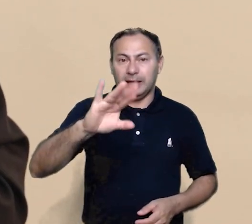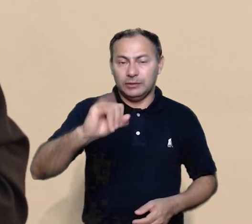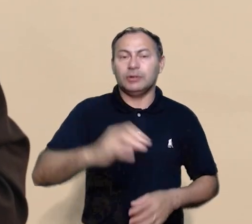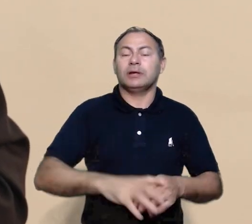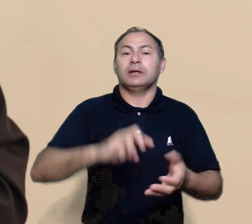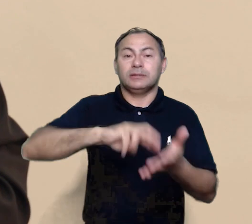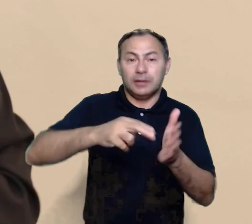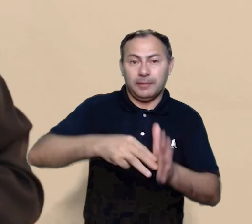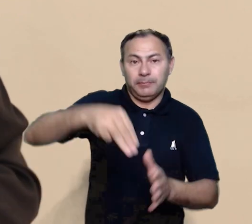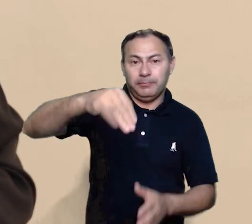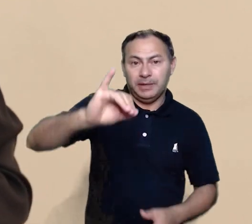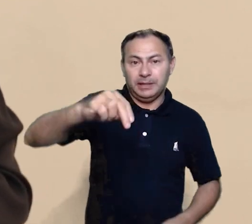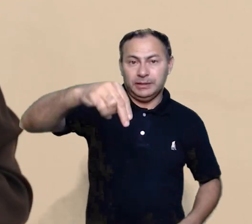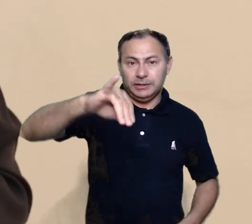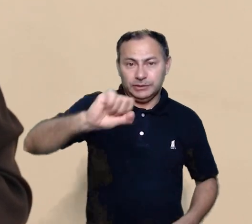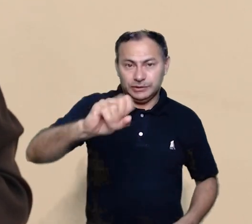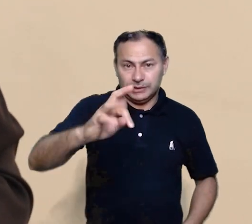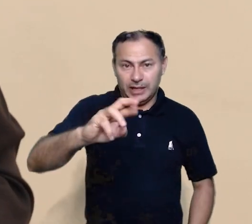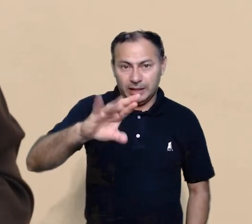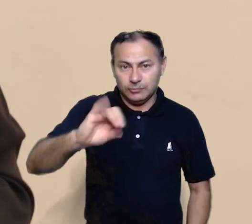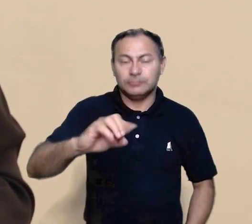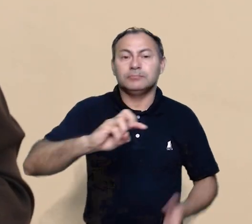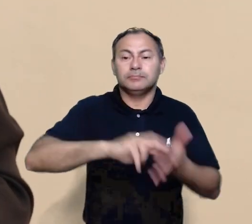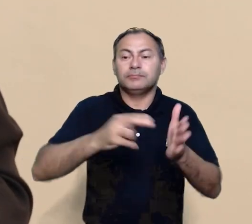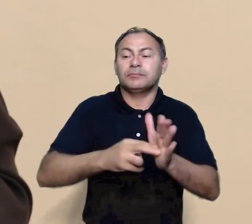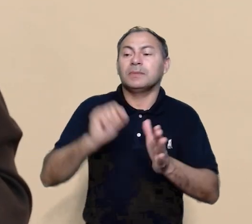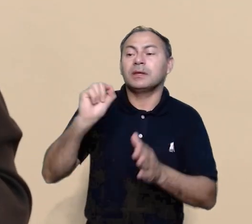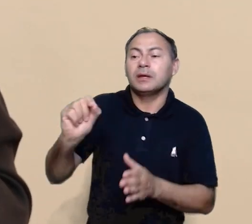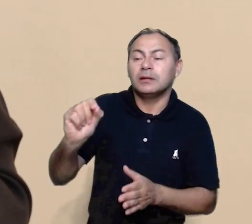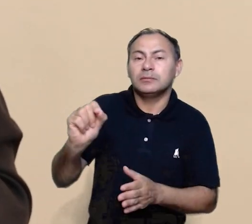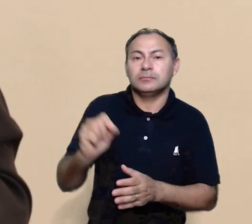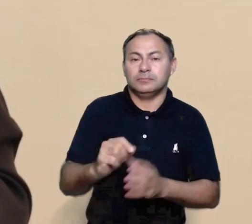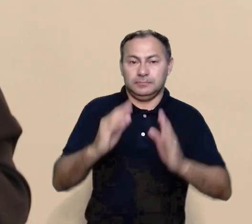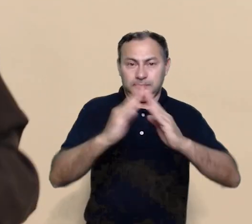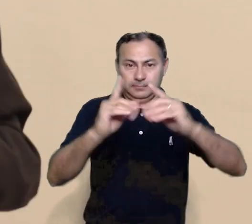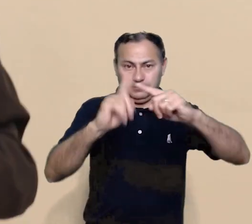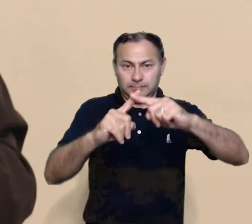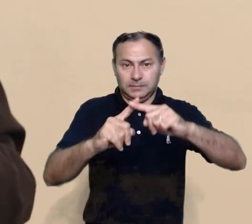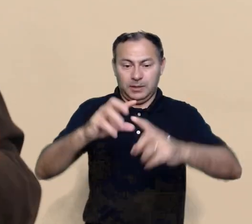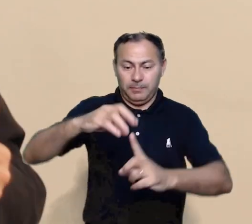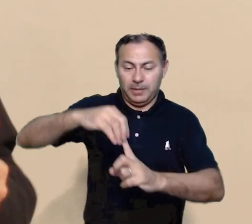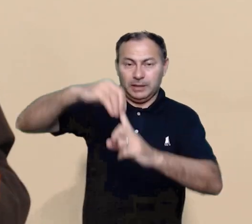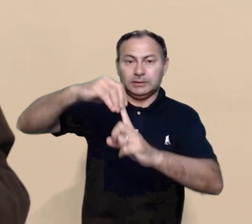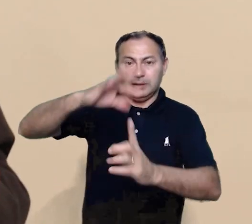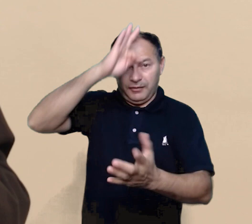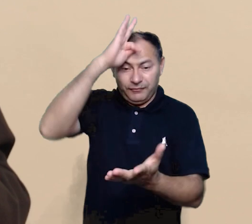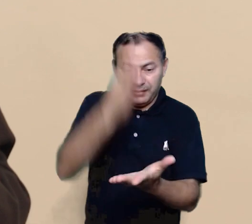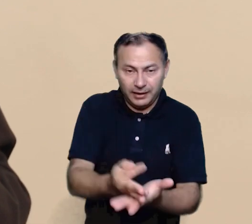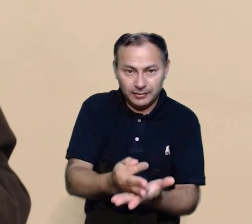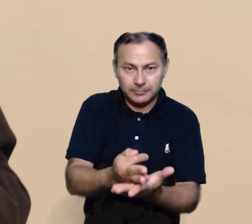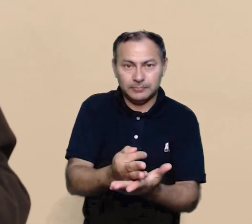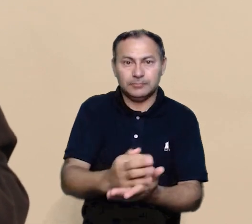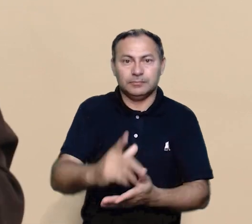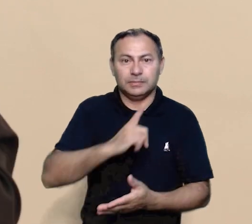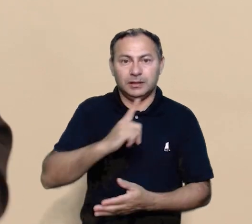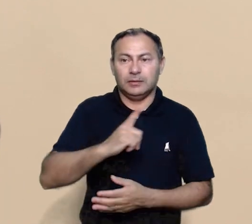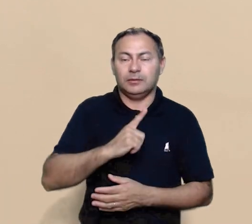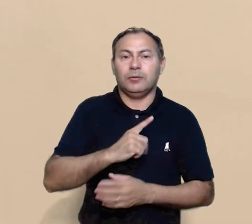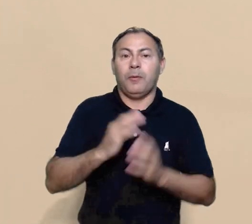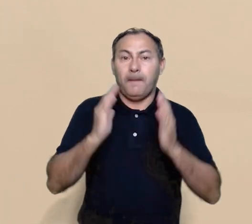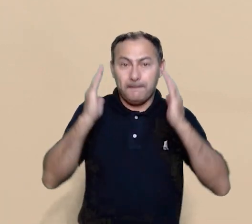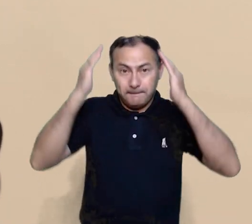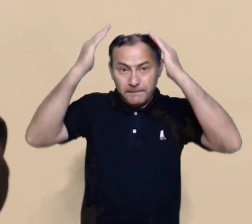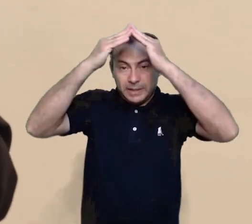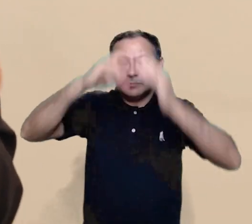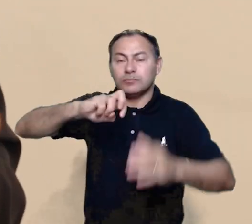um ministério O que significa aqueles que na Igreja São Mestres da Fé nós temos os